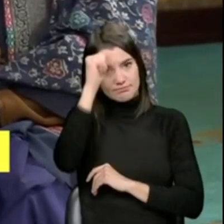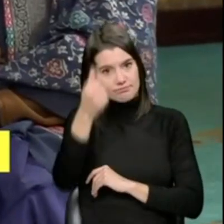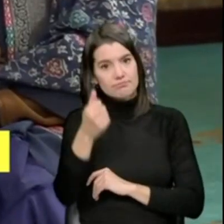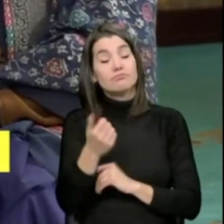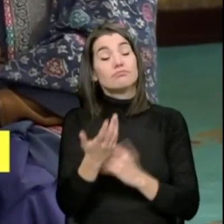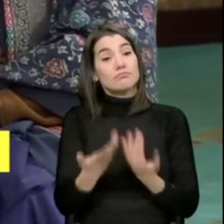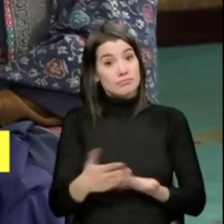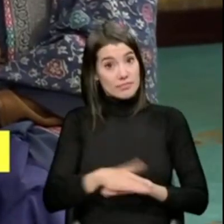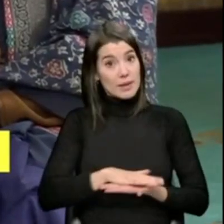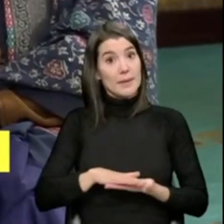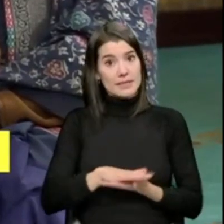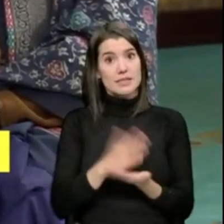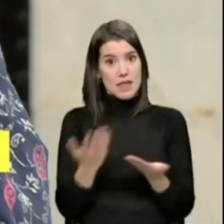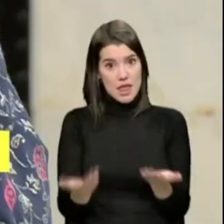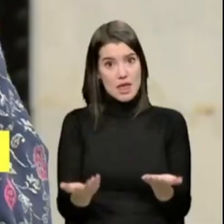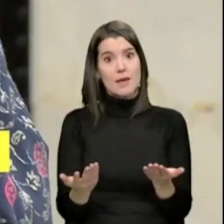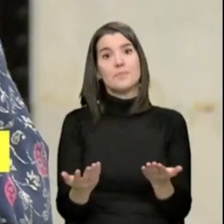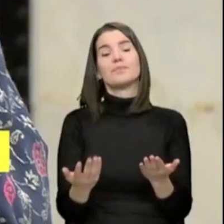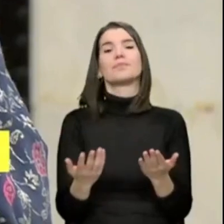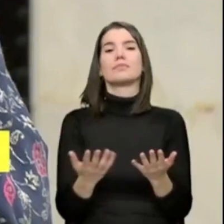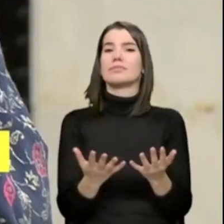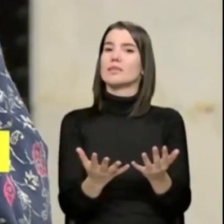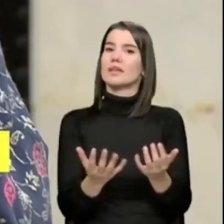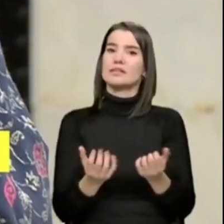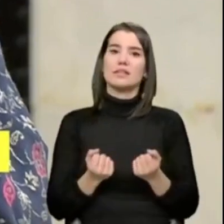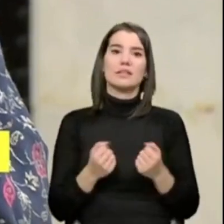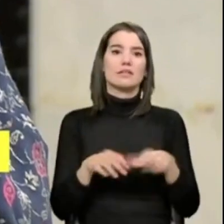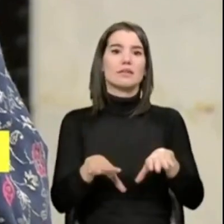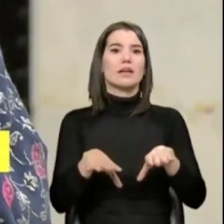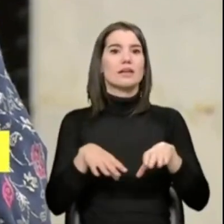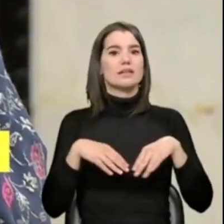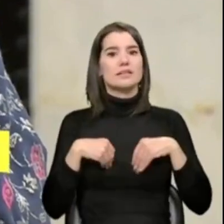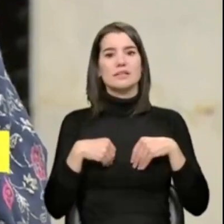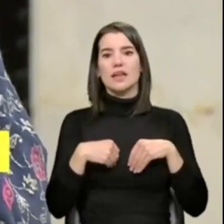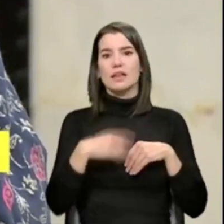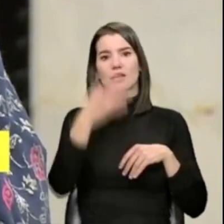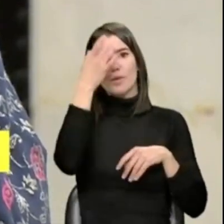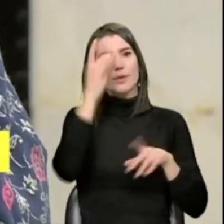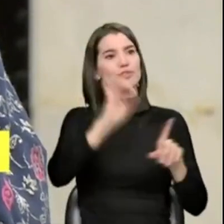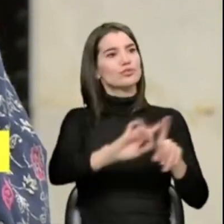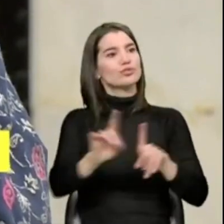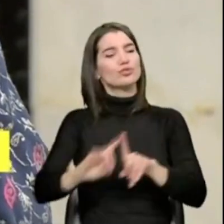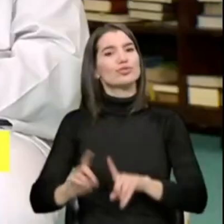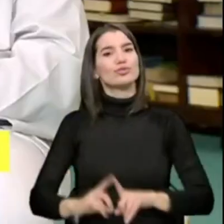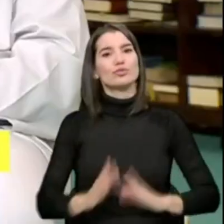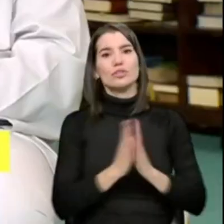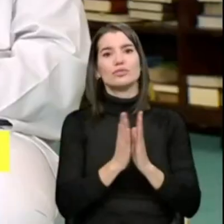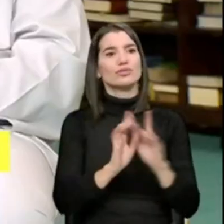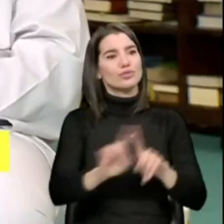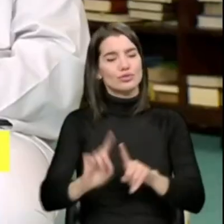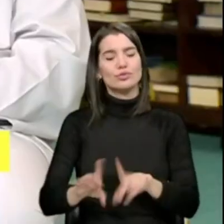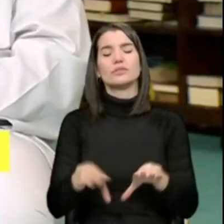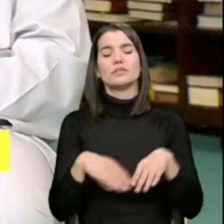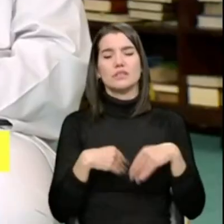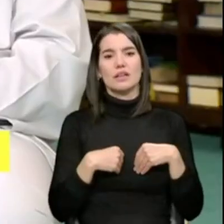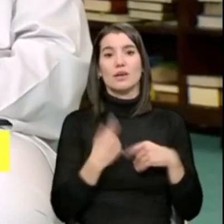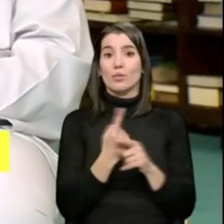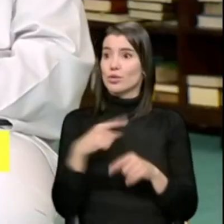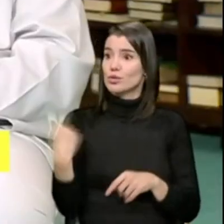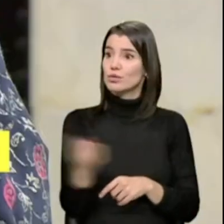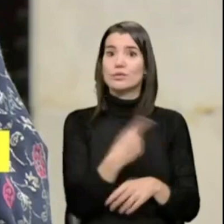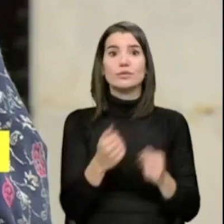princípio, está receptível a aceitar as ideias que vêm dos diferentes credos, porque todos nós